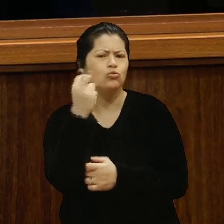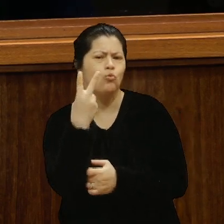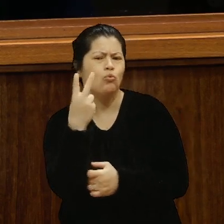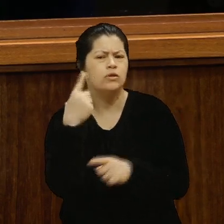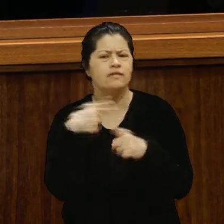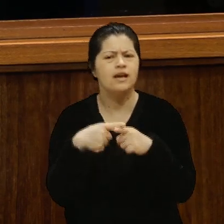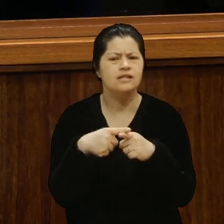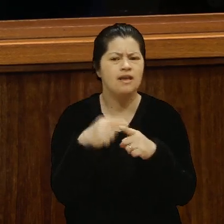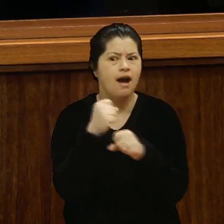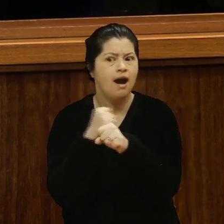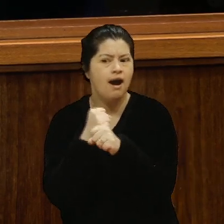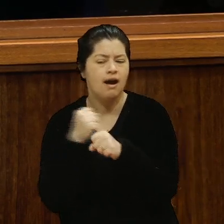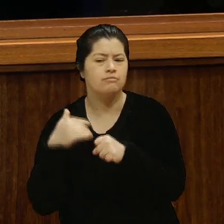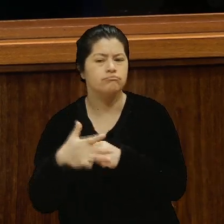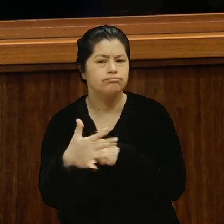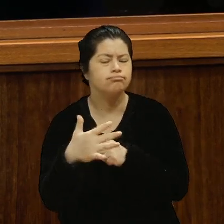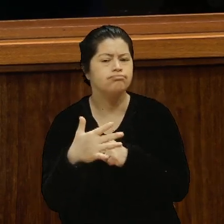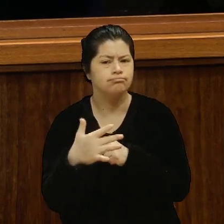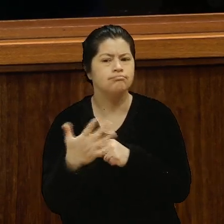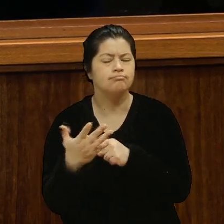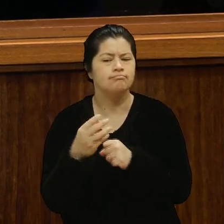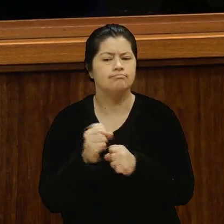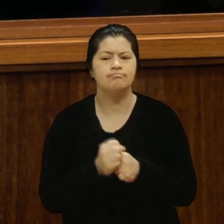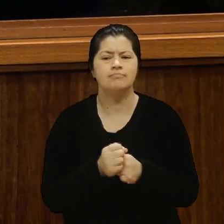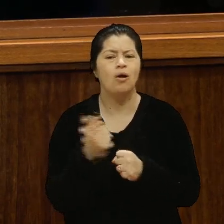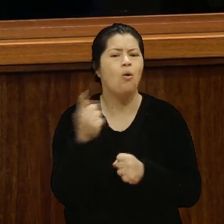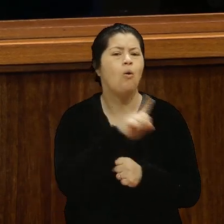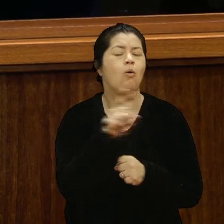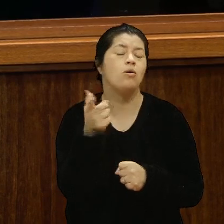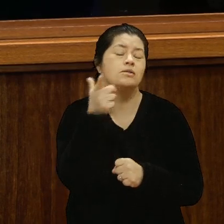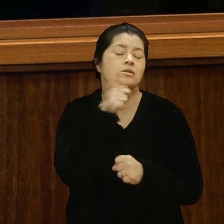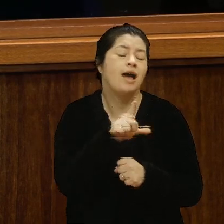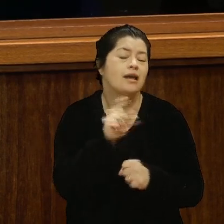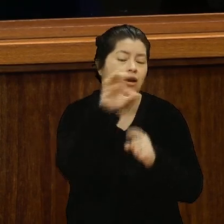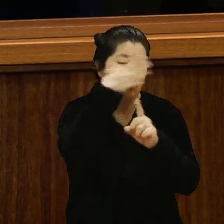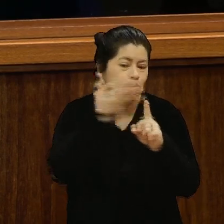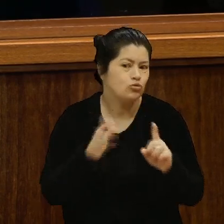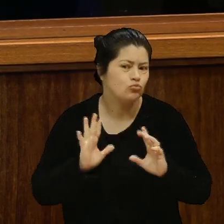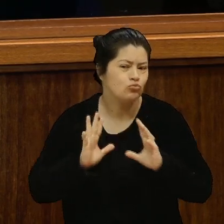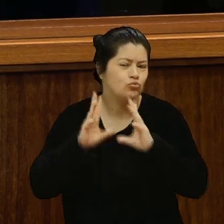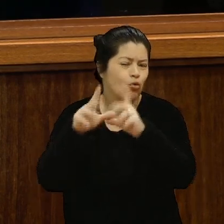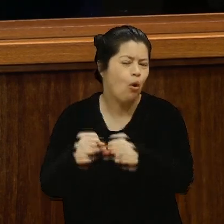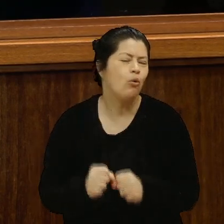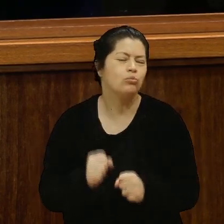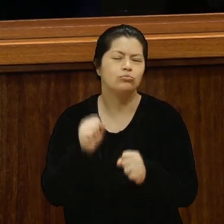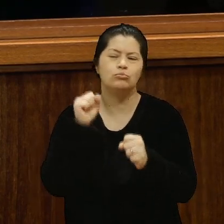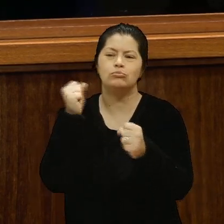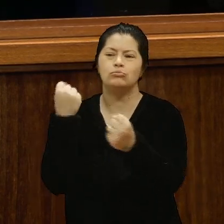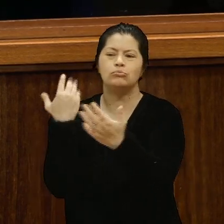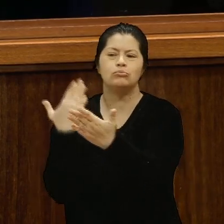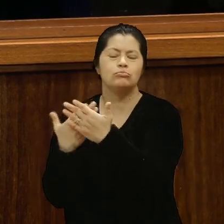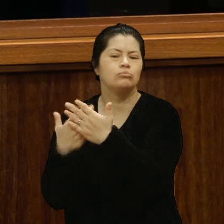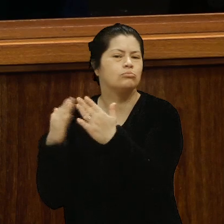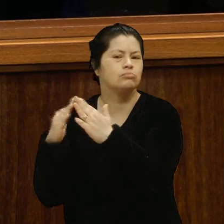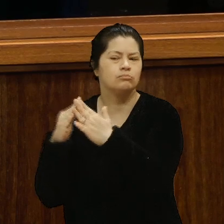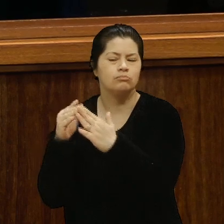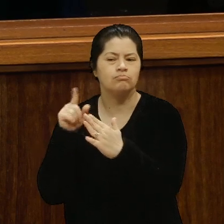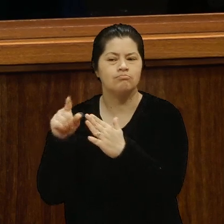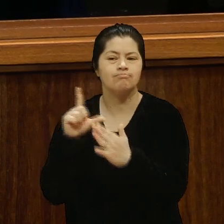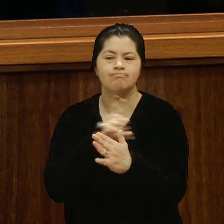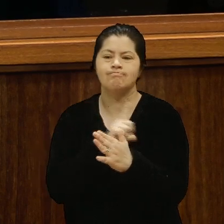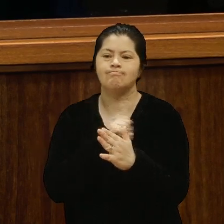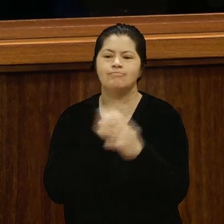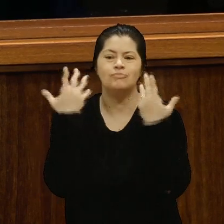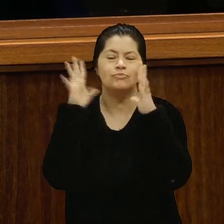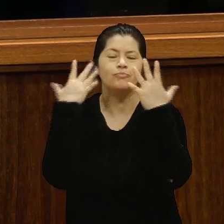né? Então, a gente não consegue homenagear todas as escolas que estão comemorando